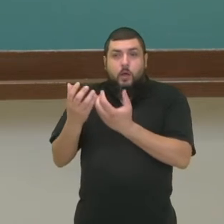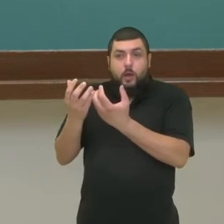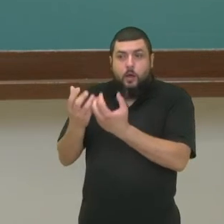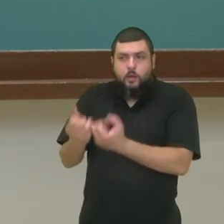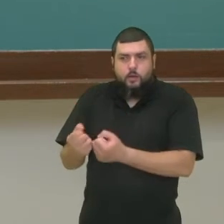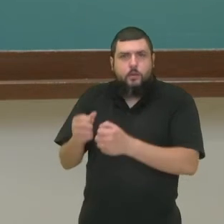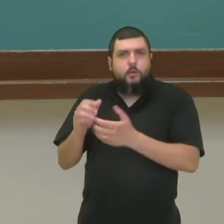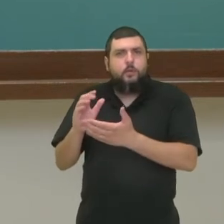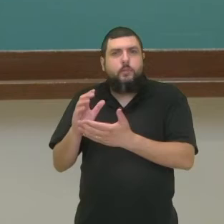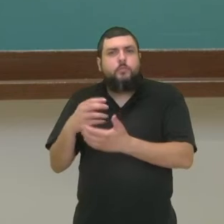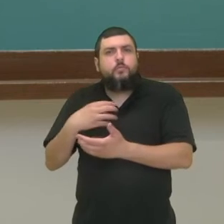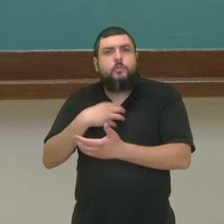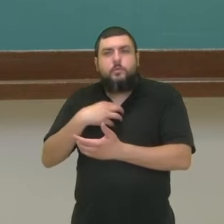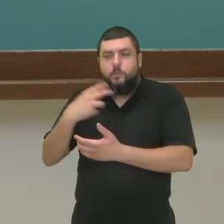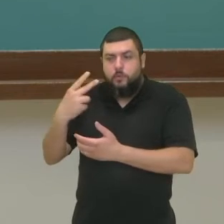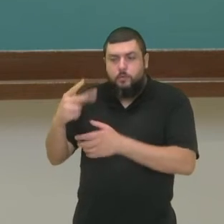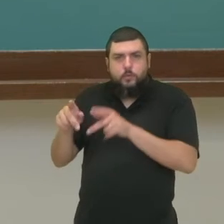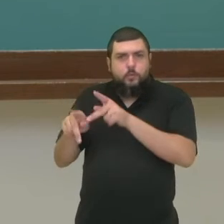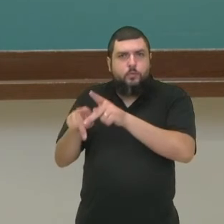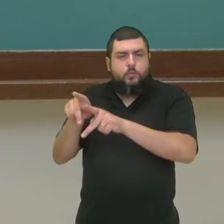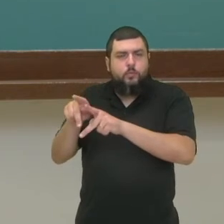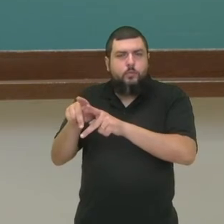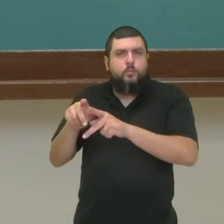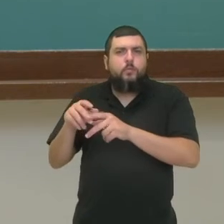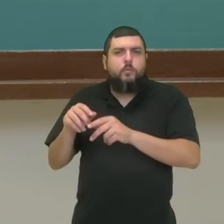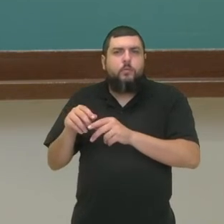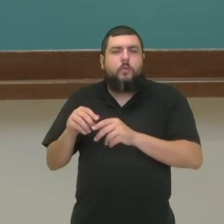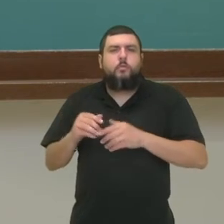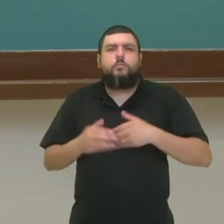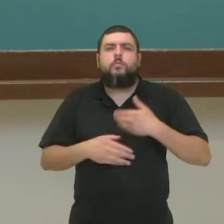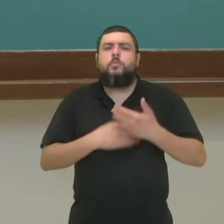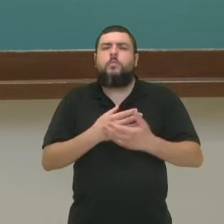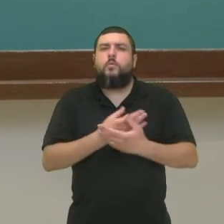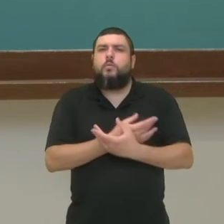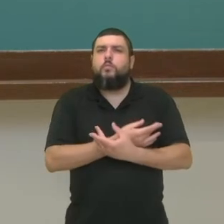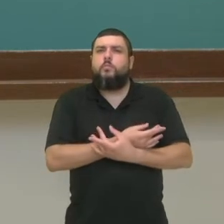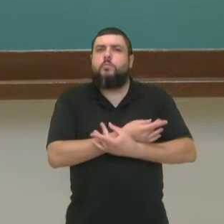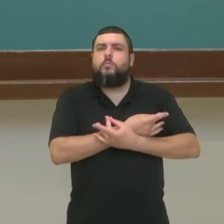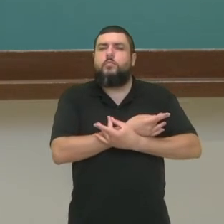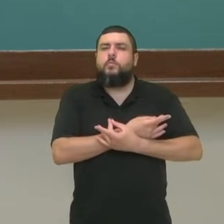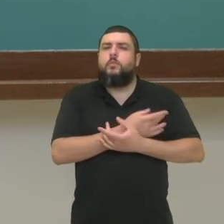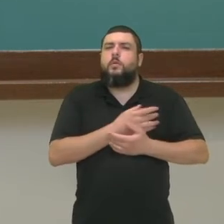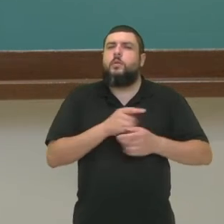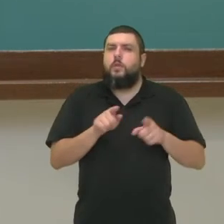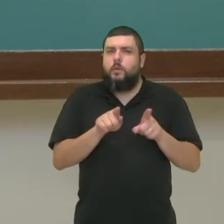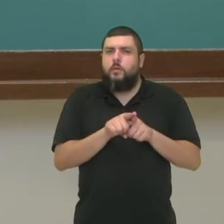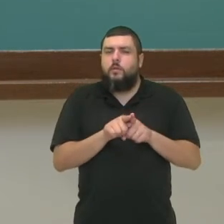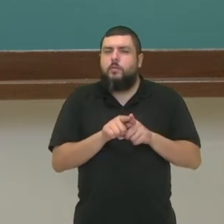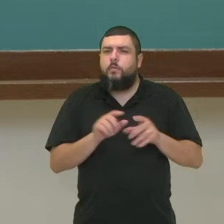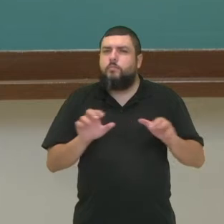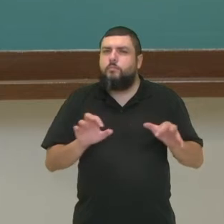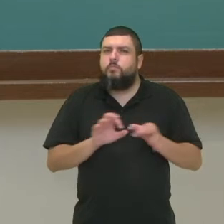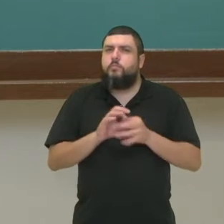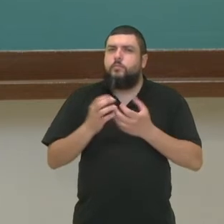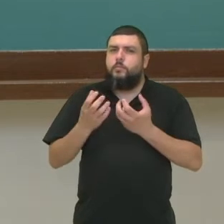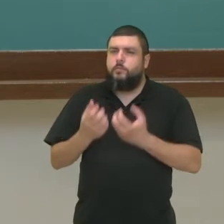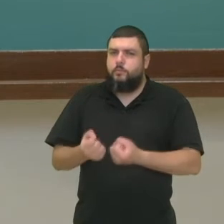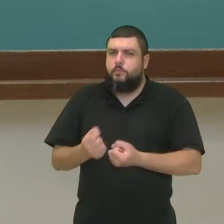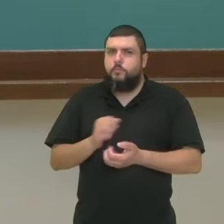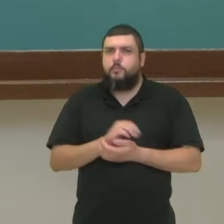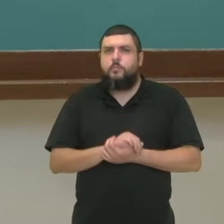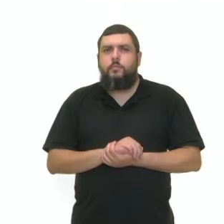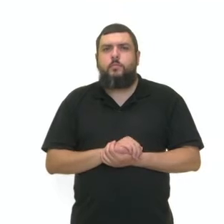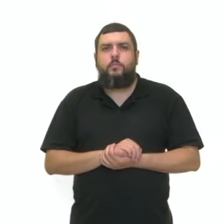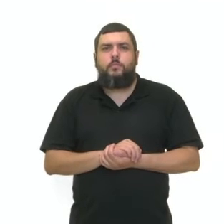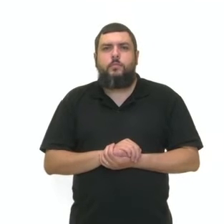povo chinês e com isso foi mais aceito pelos monges chineses da época e no geral pela sociedade. No